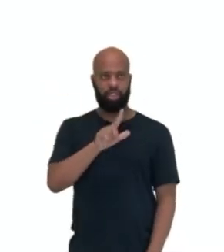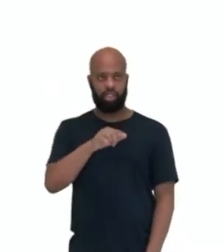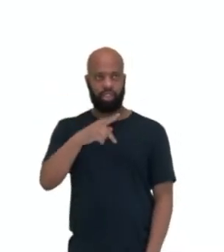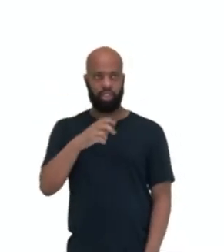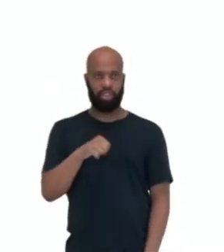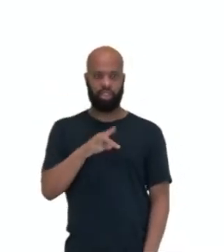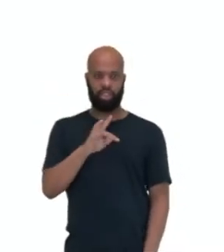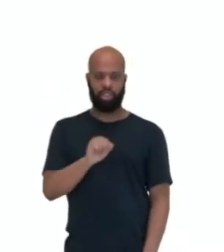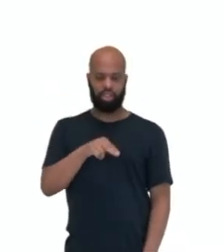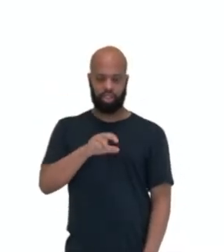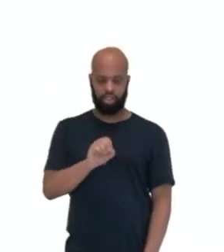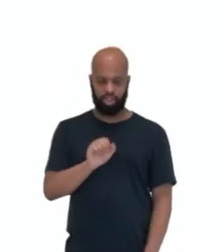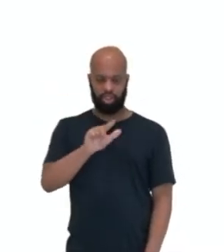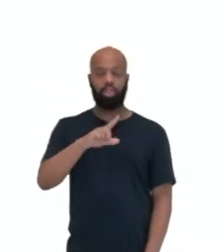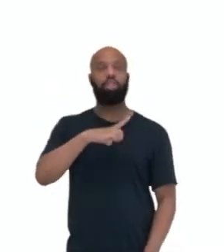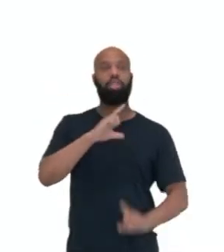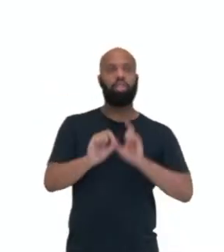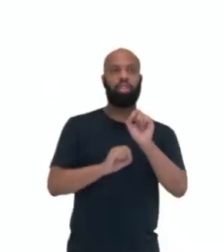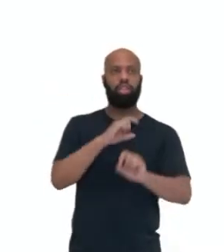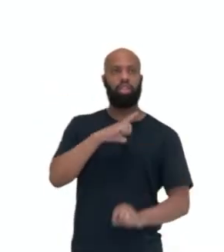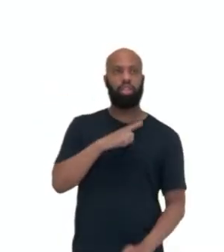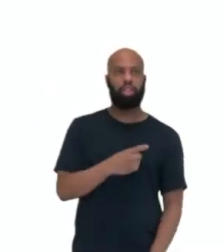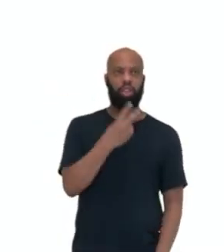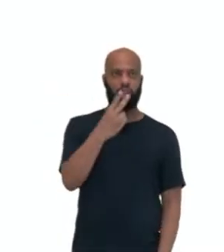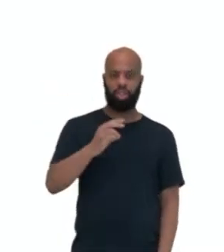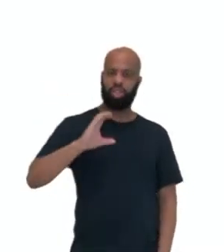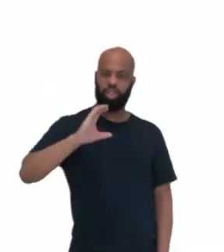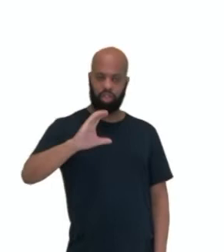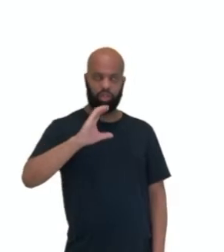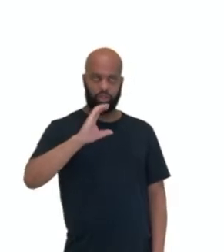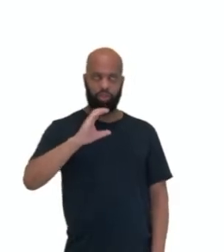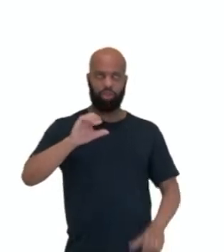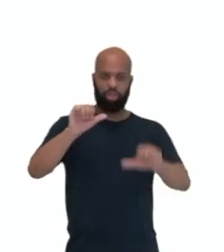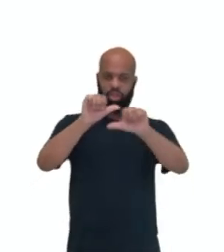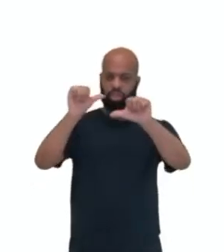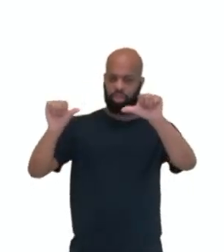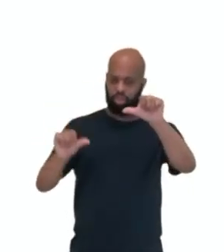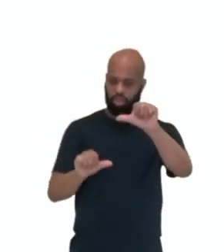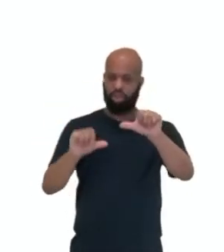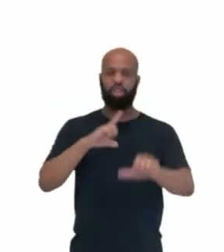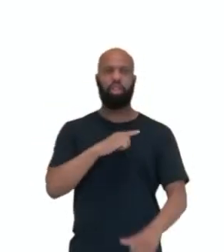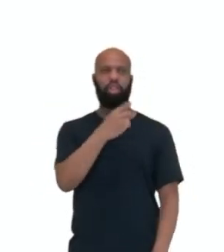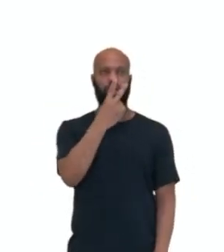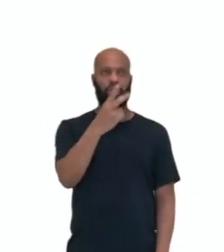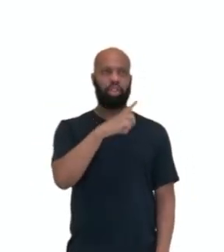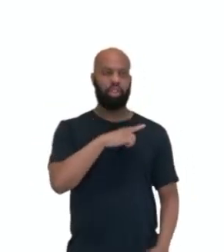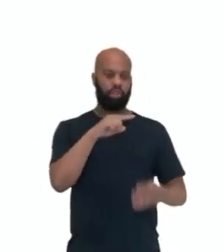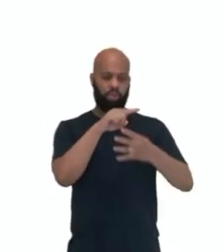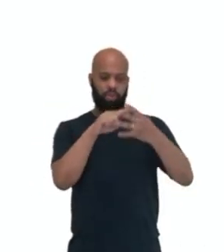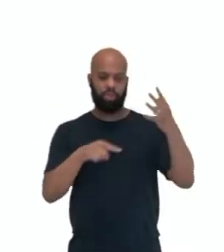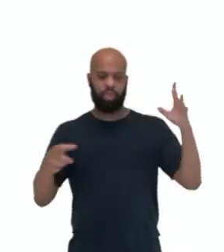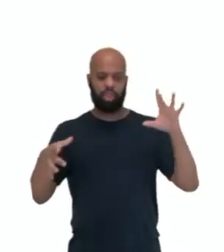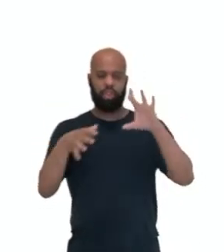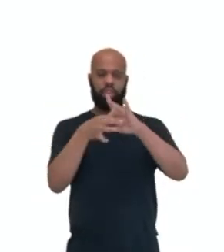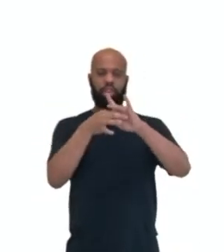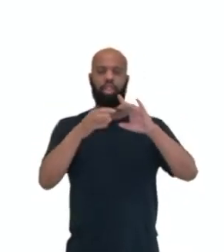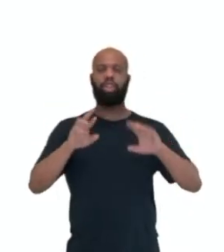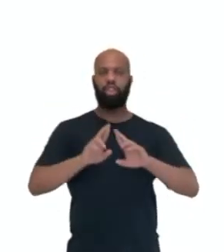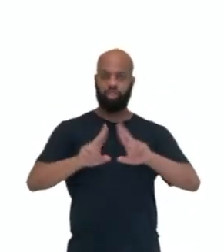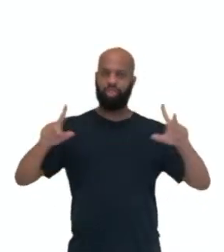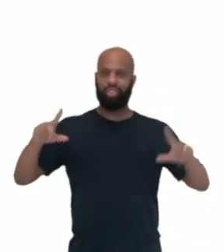3-metilpentanol. Temos dois carbonos assimétricos, dois carbonos com quatro ligantes